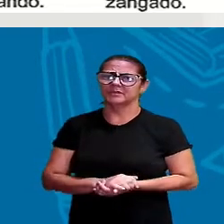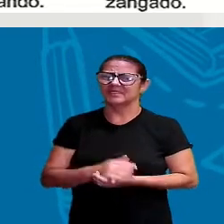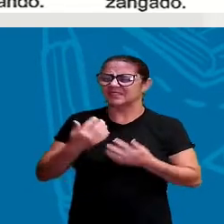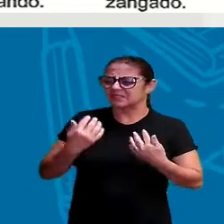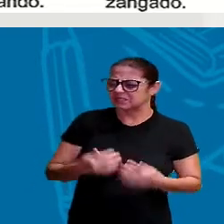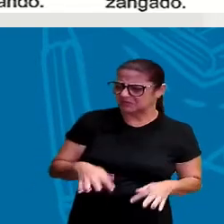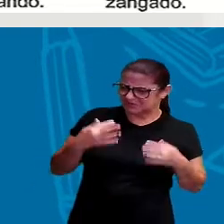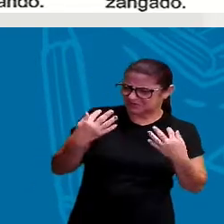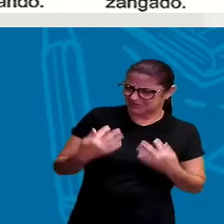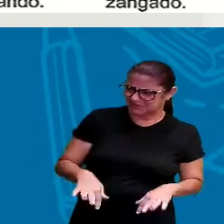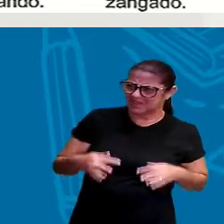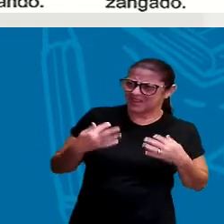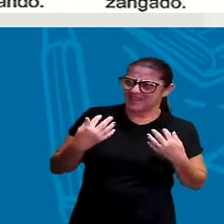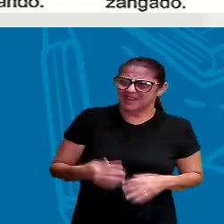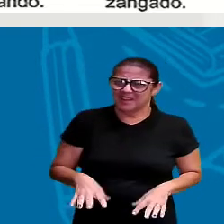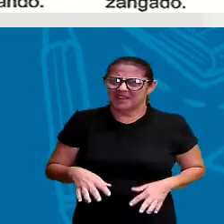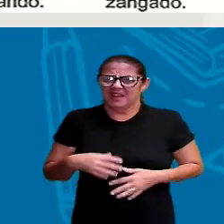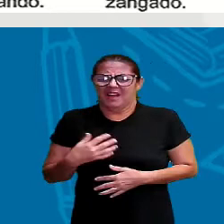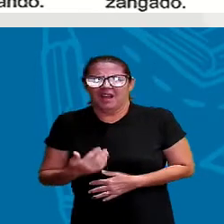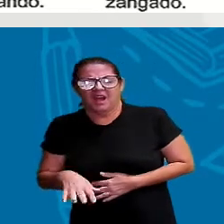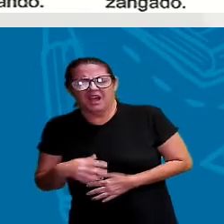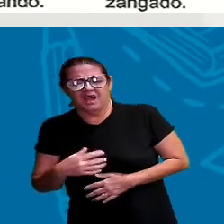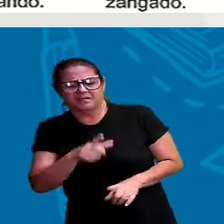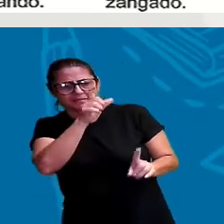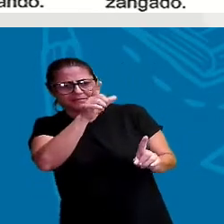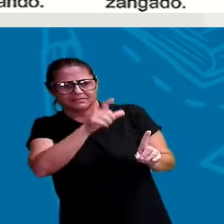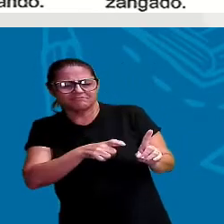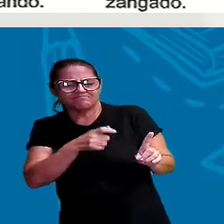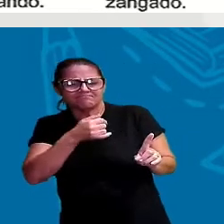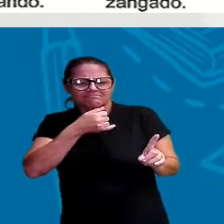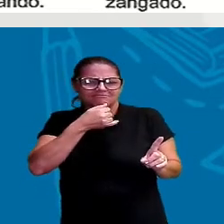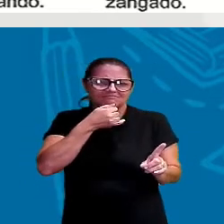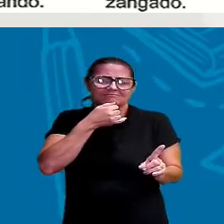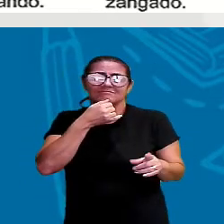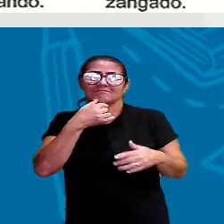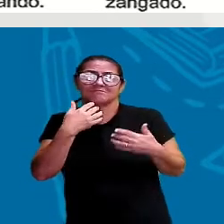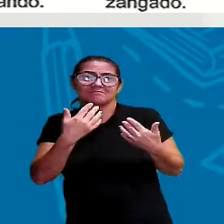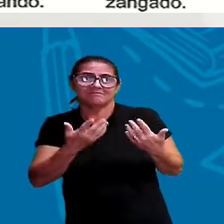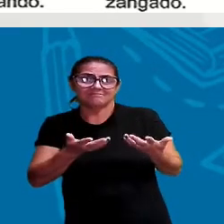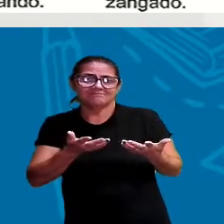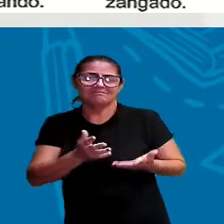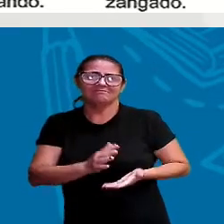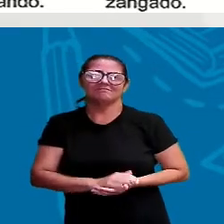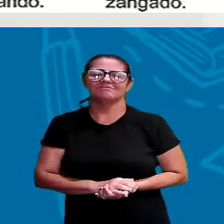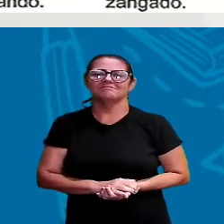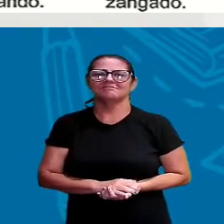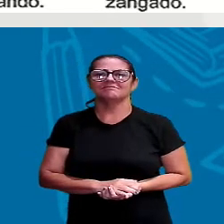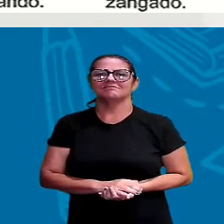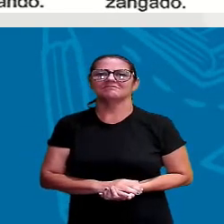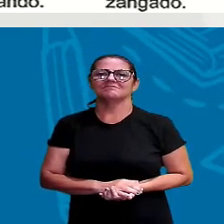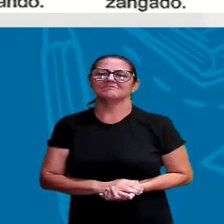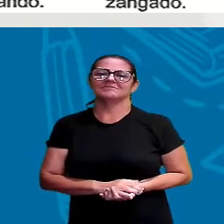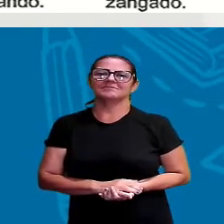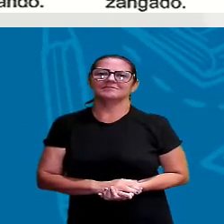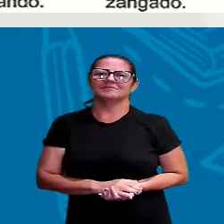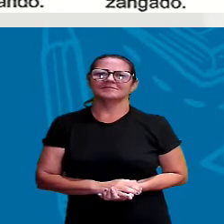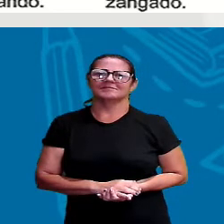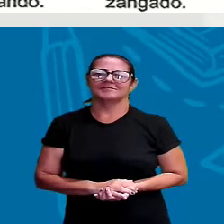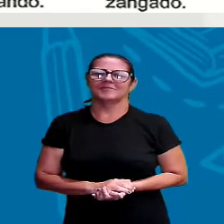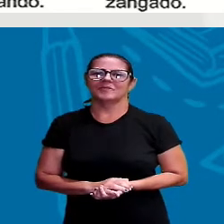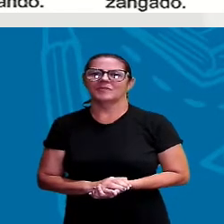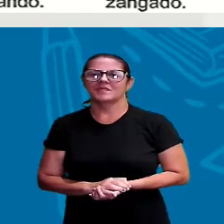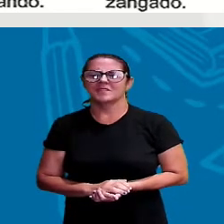doendo, está doendo. Então, o personagem está choroso ou triste. Do lado, a gente tem um balãozinho que a